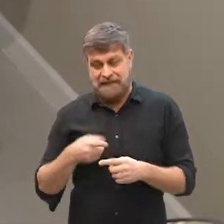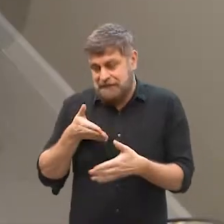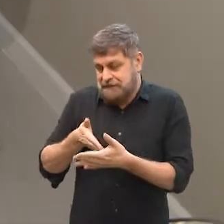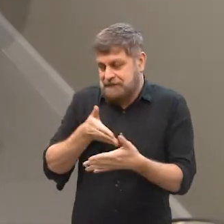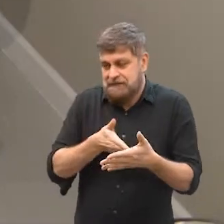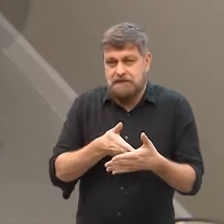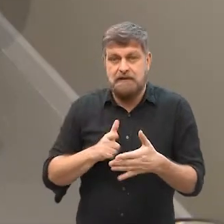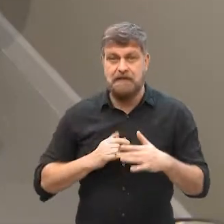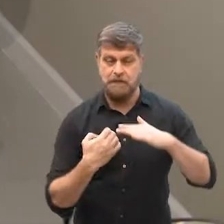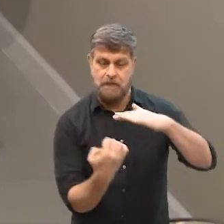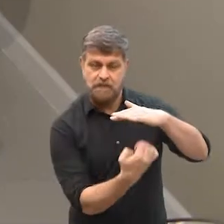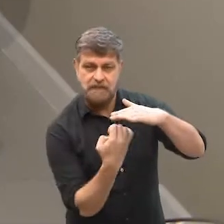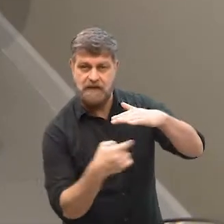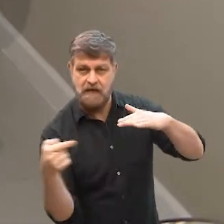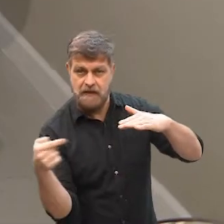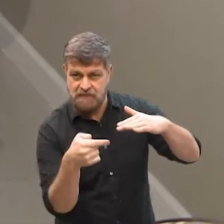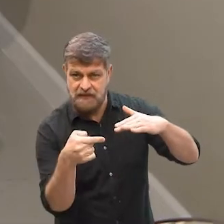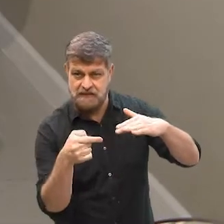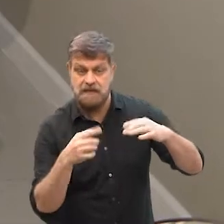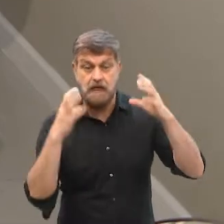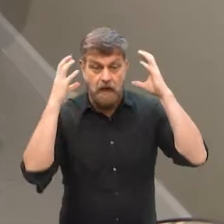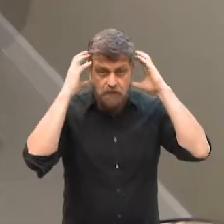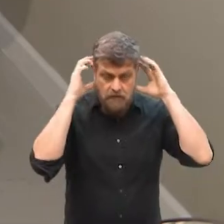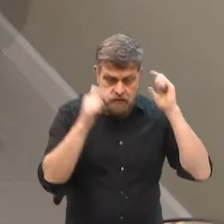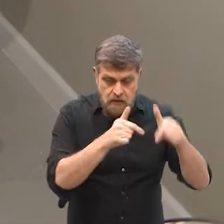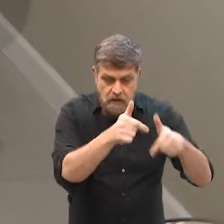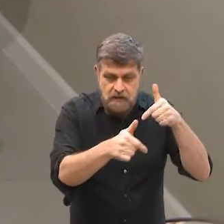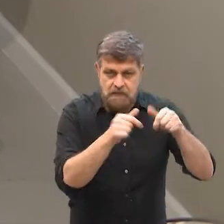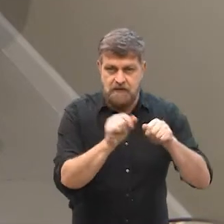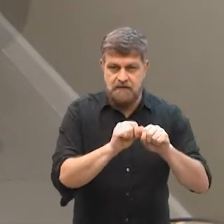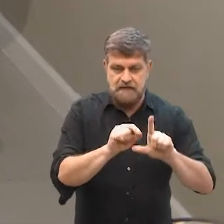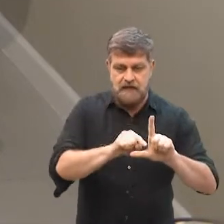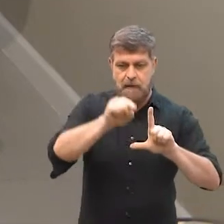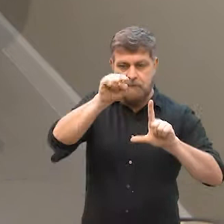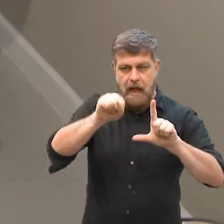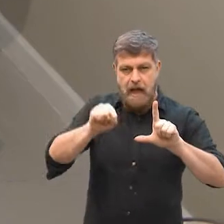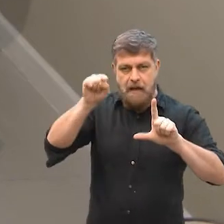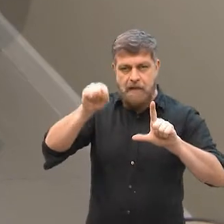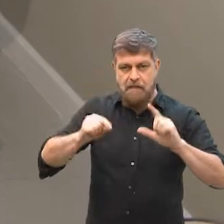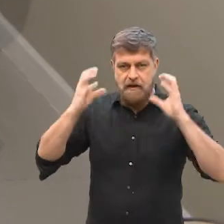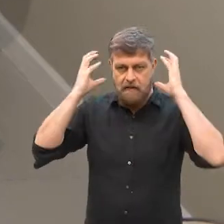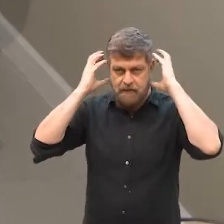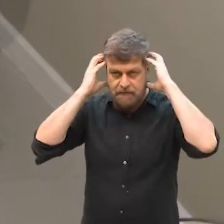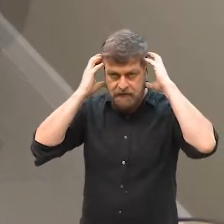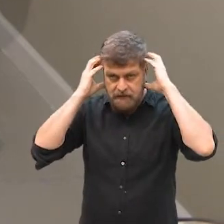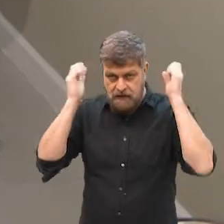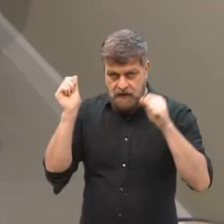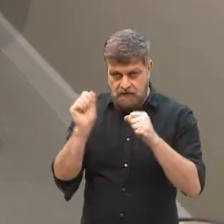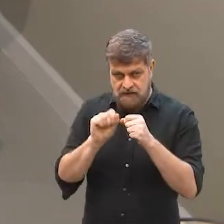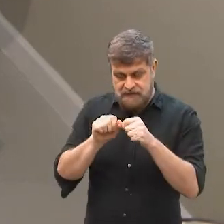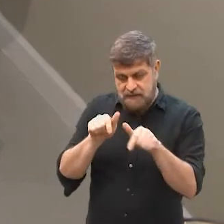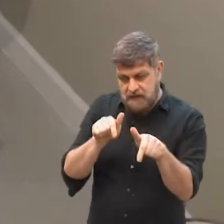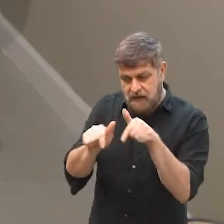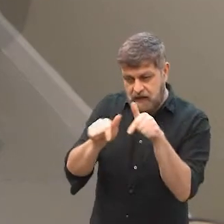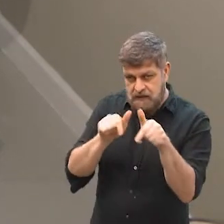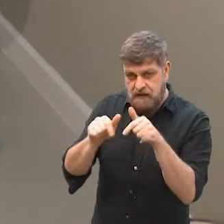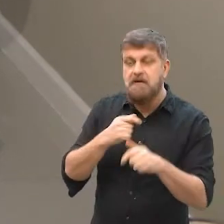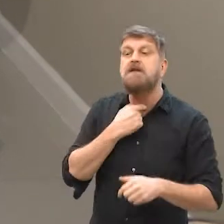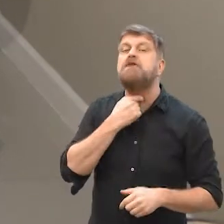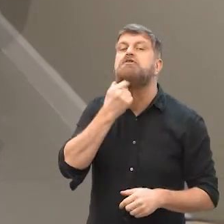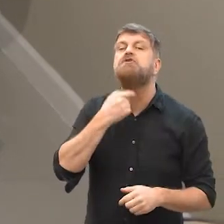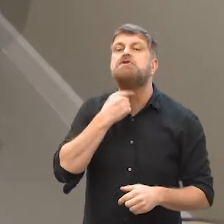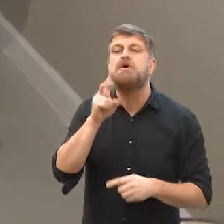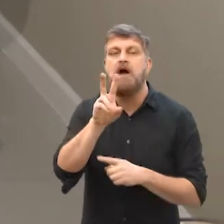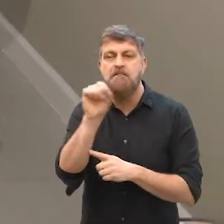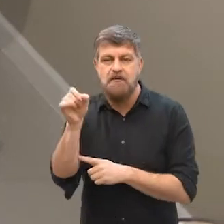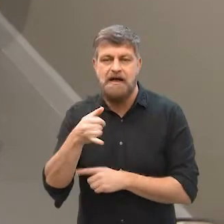em empresas, né? Tem fonoaudiólogas que atuam em empresas, fazendo exames de audição, fazendo justamente esse trabalho vocal em empresas